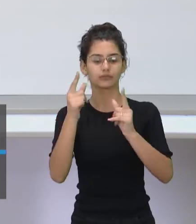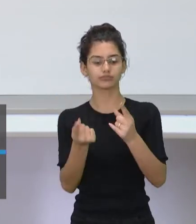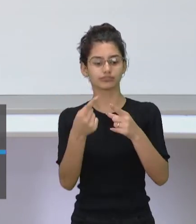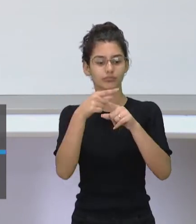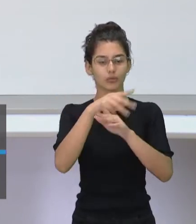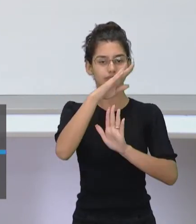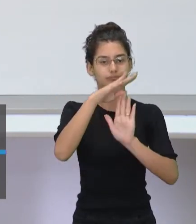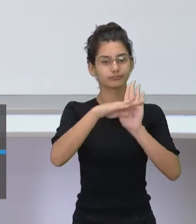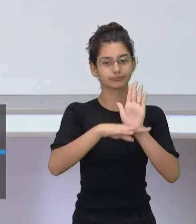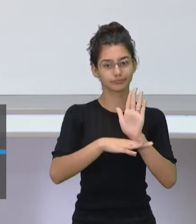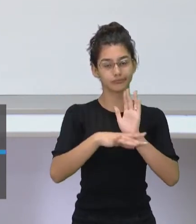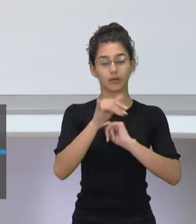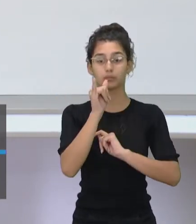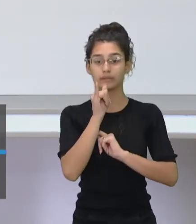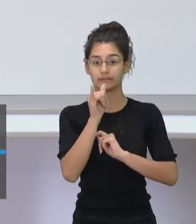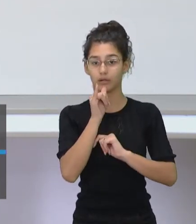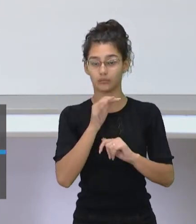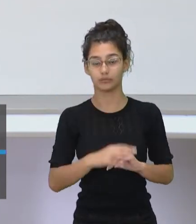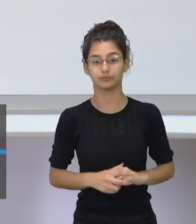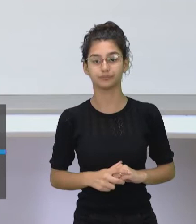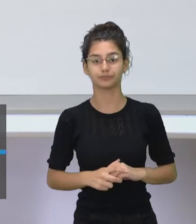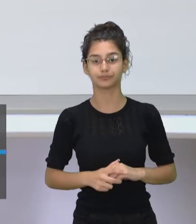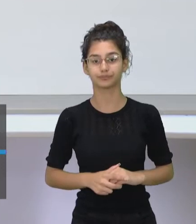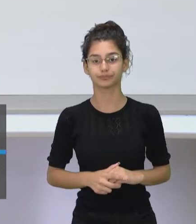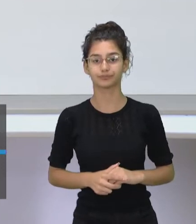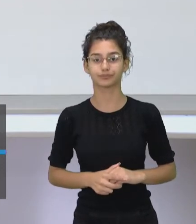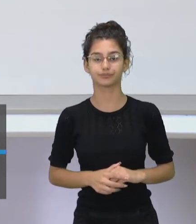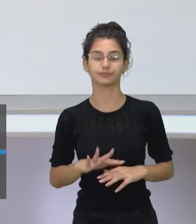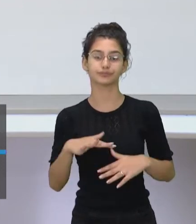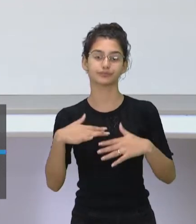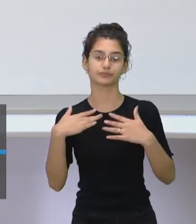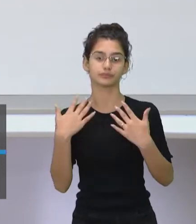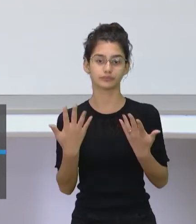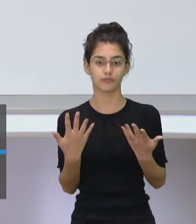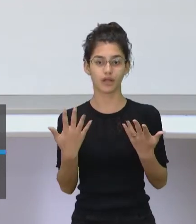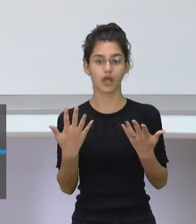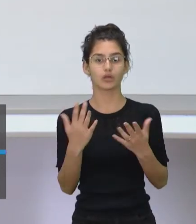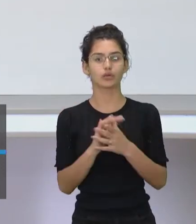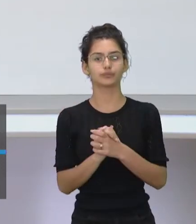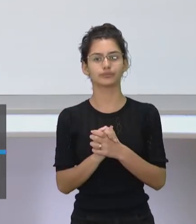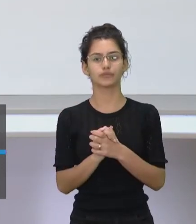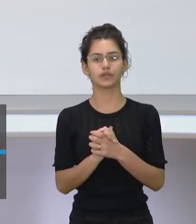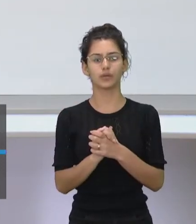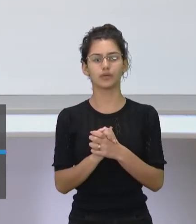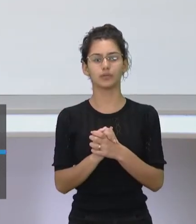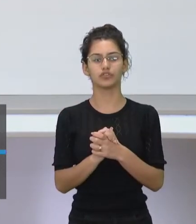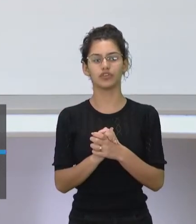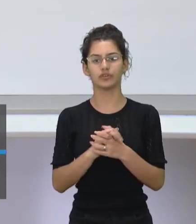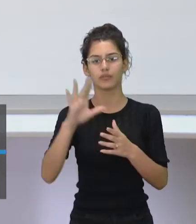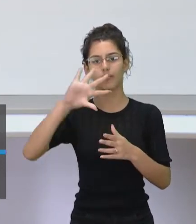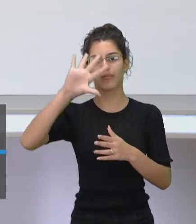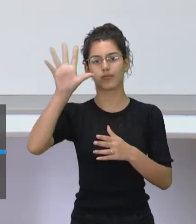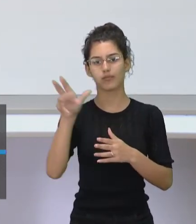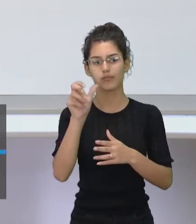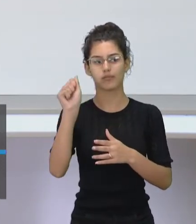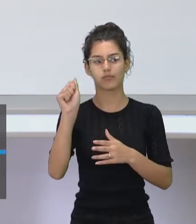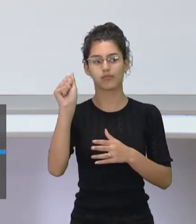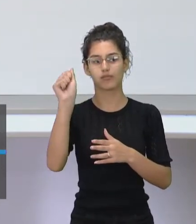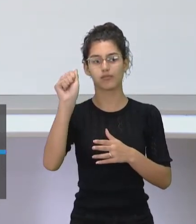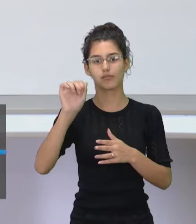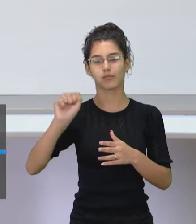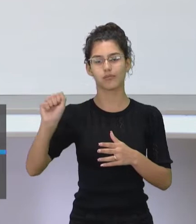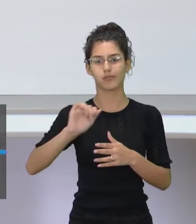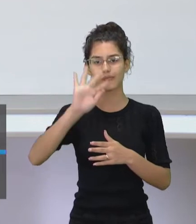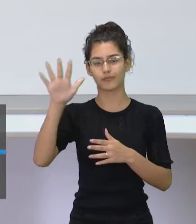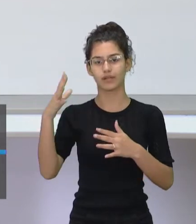inferiores. Por exemplo, quando a Europa ela pretendia dominar a África, para